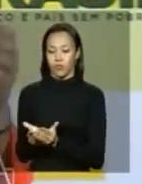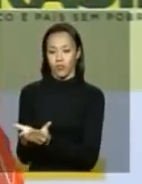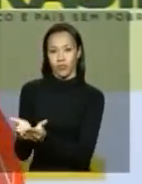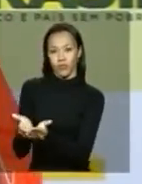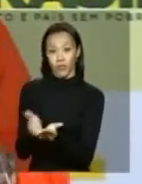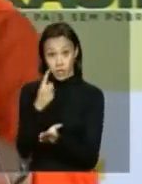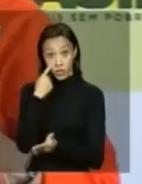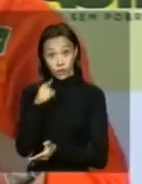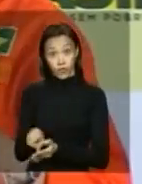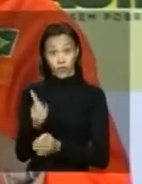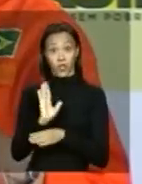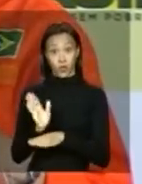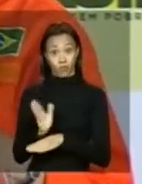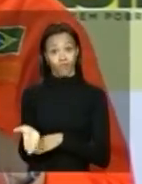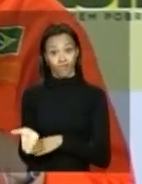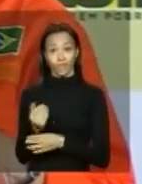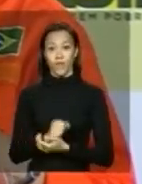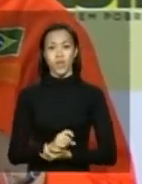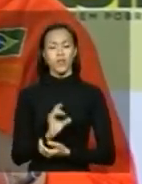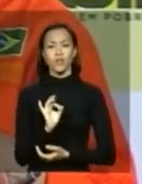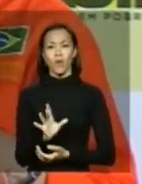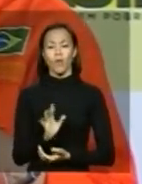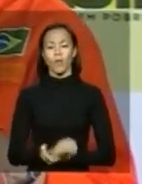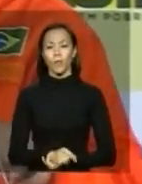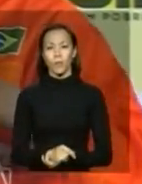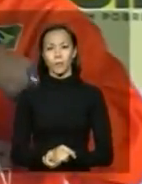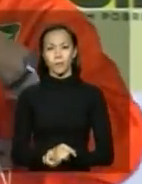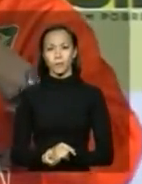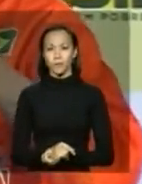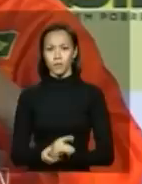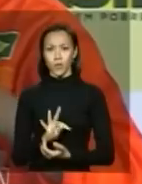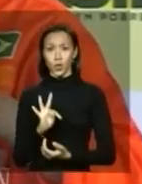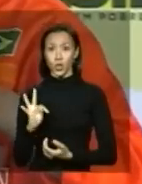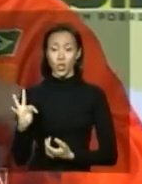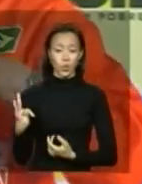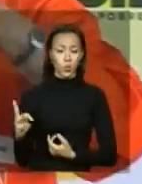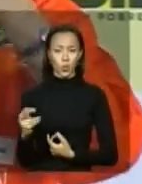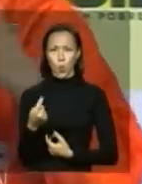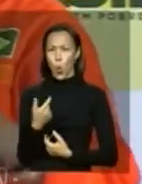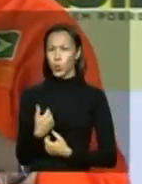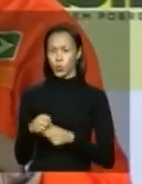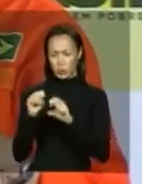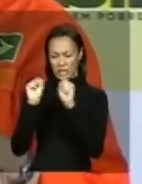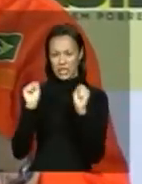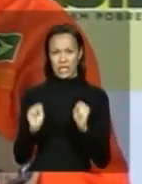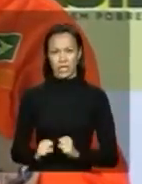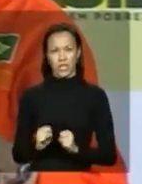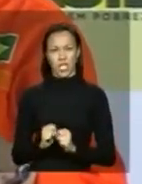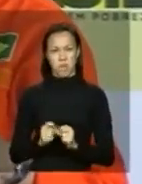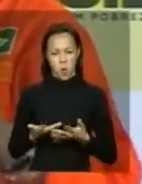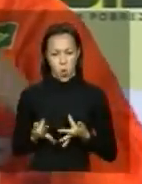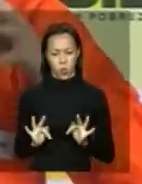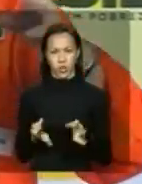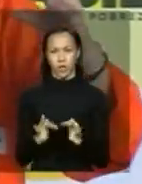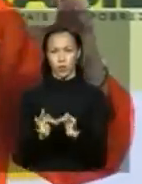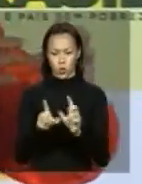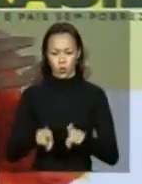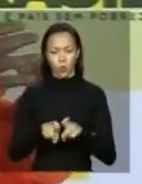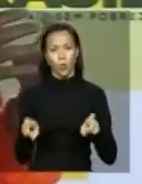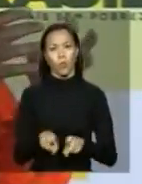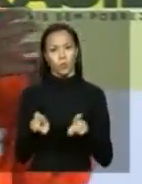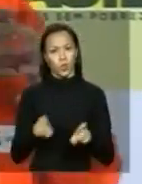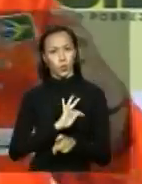plataforma, como vocês viram, nem apenas todo o sistema altamente computadorizado